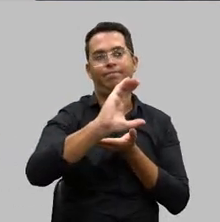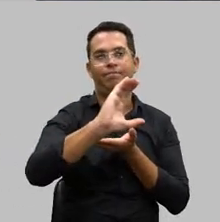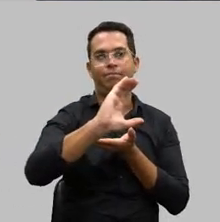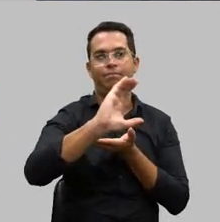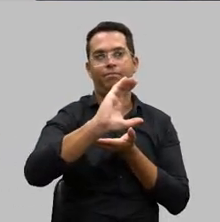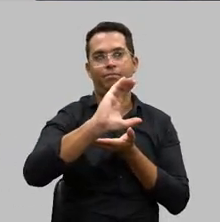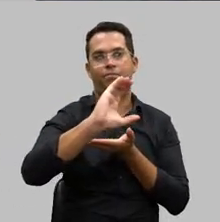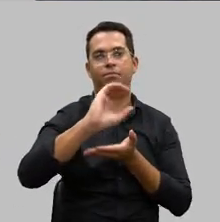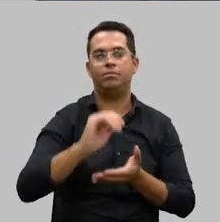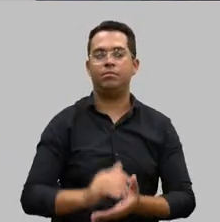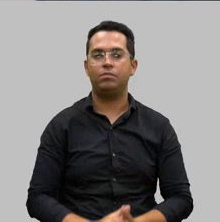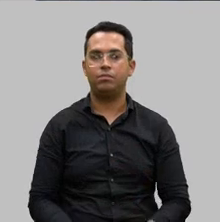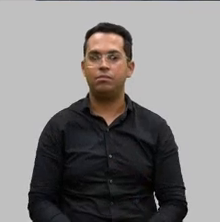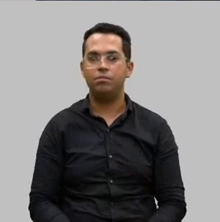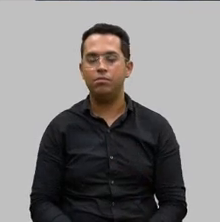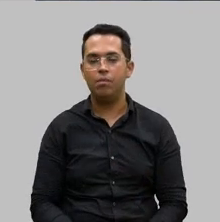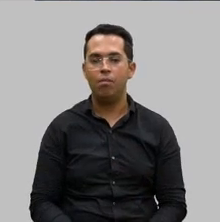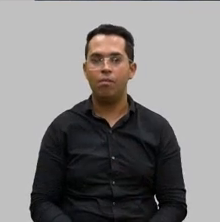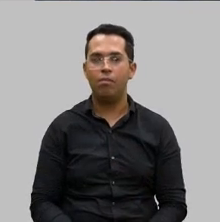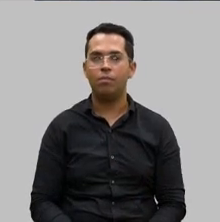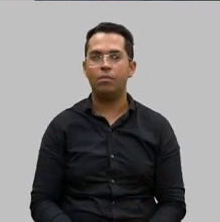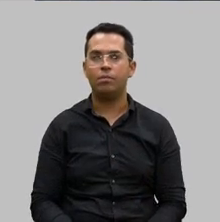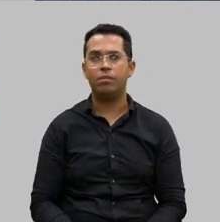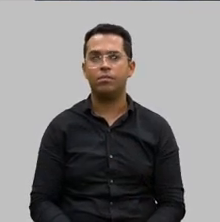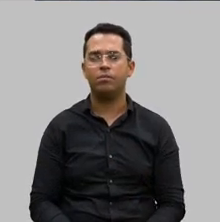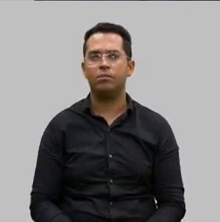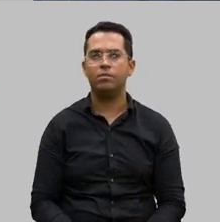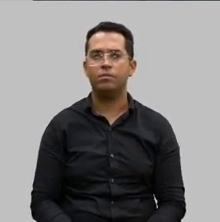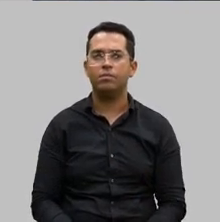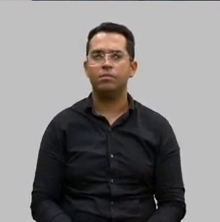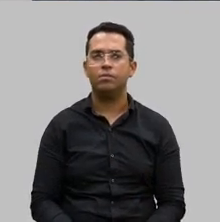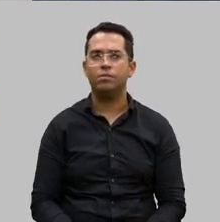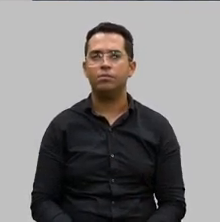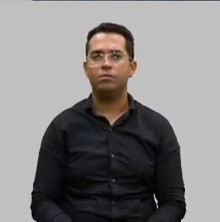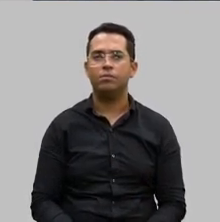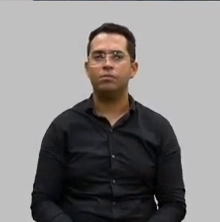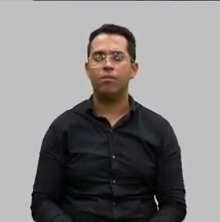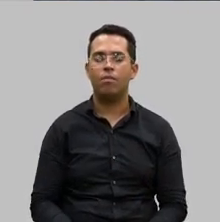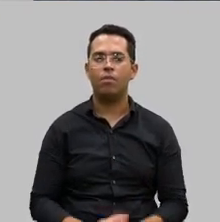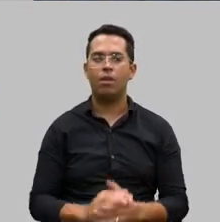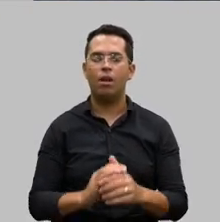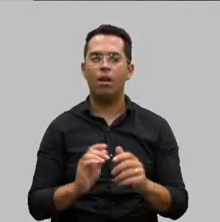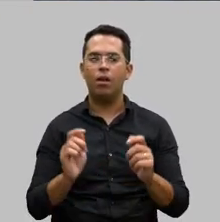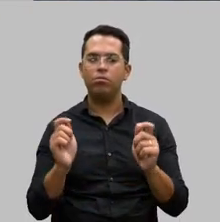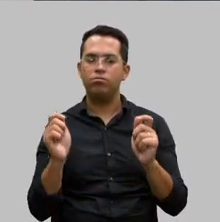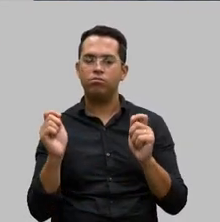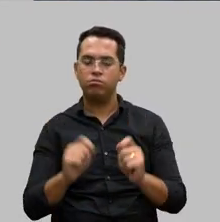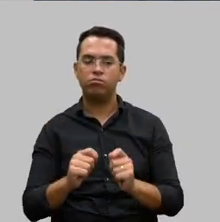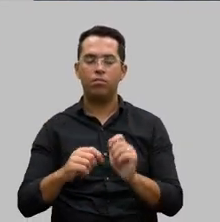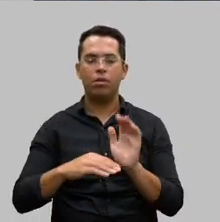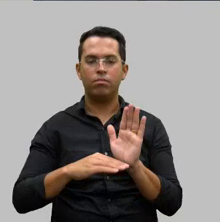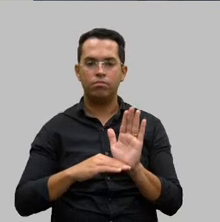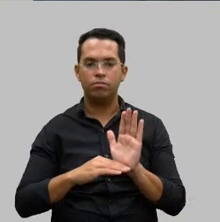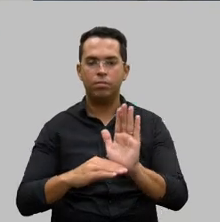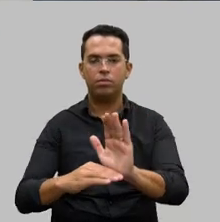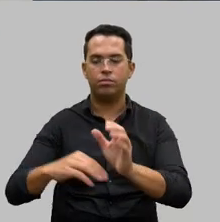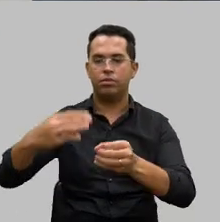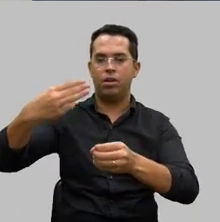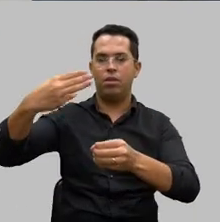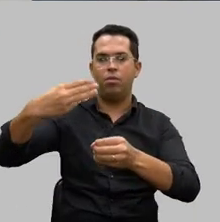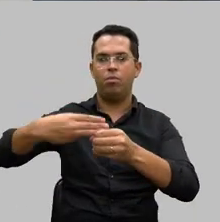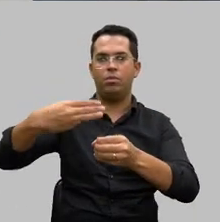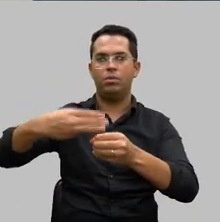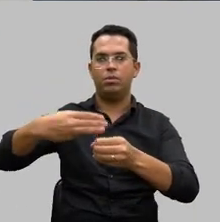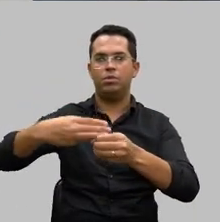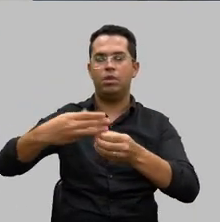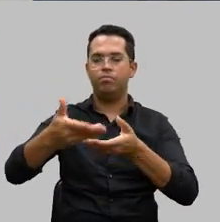nosso caso l Mig de poder ajudar os municípios nessa participação aí o município